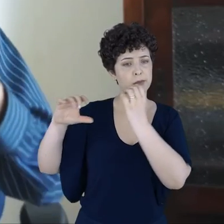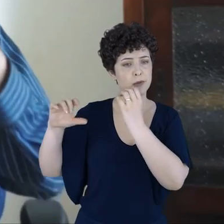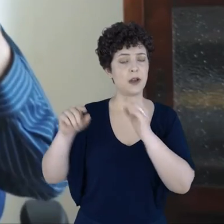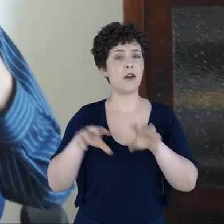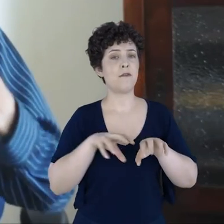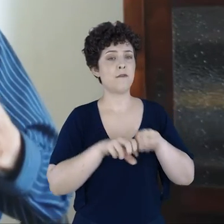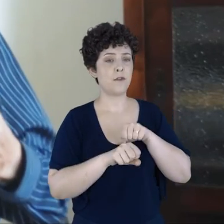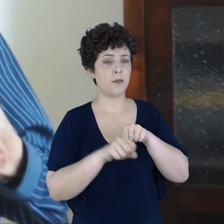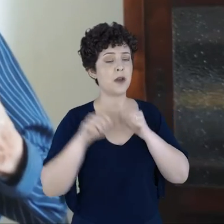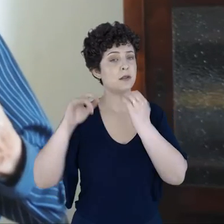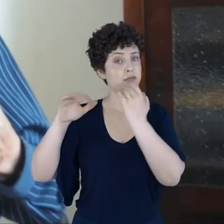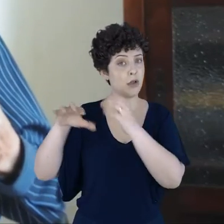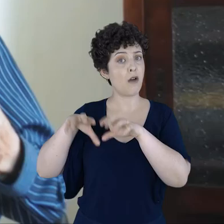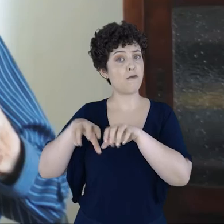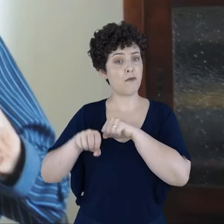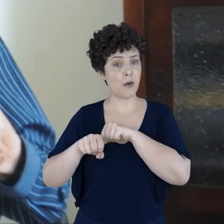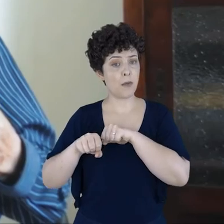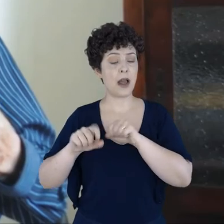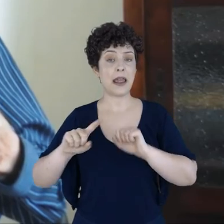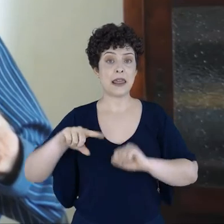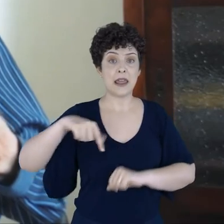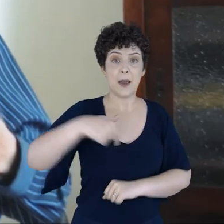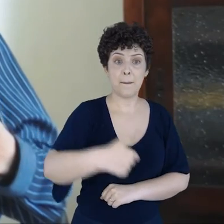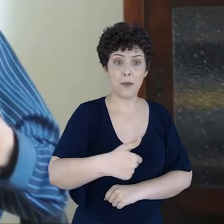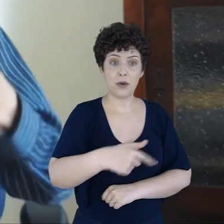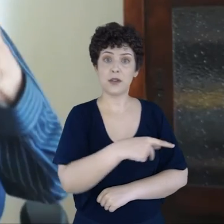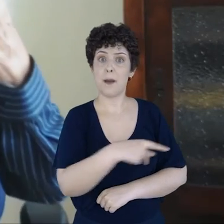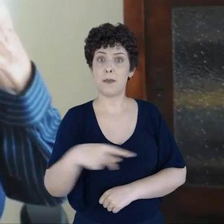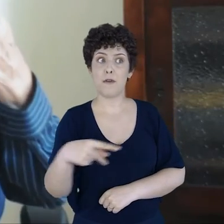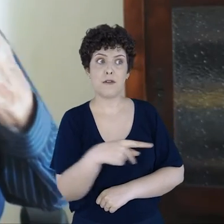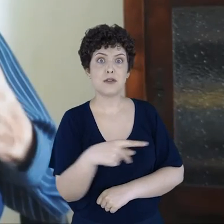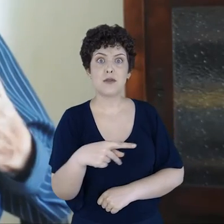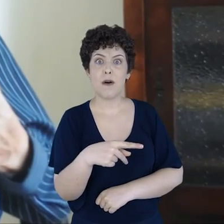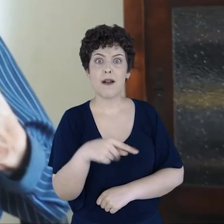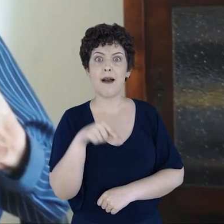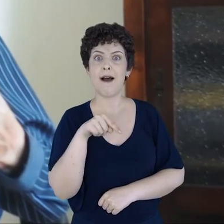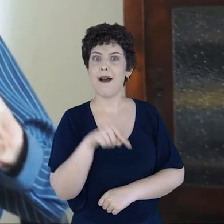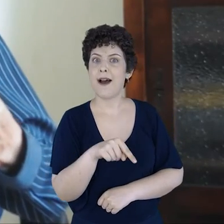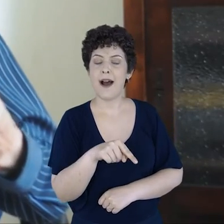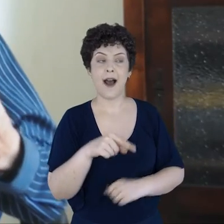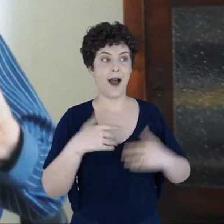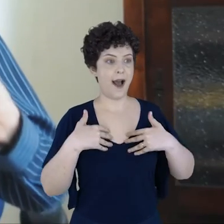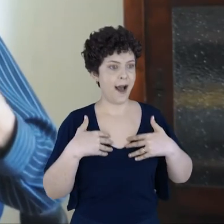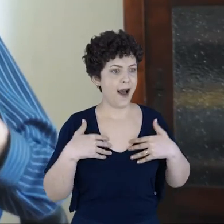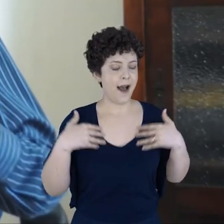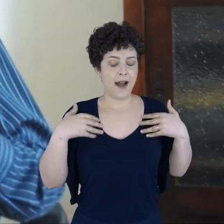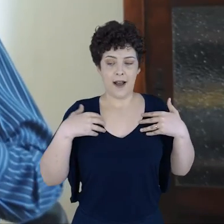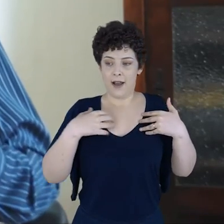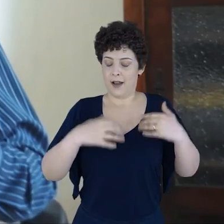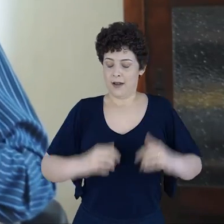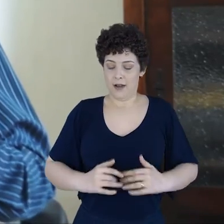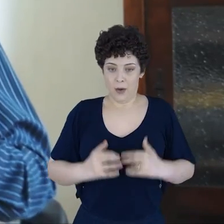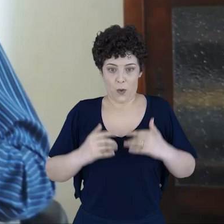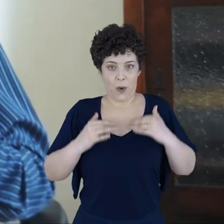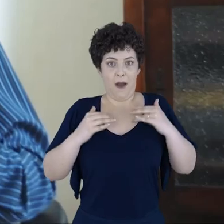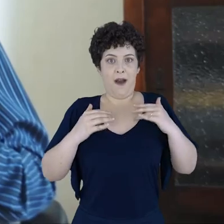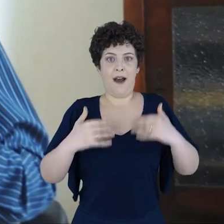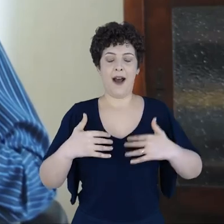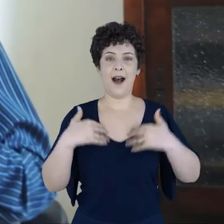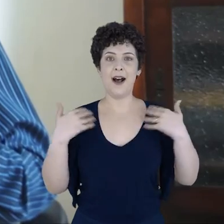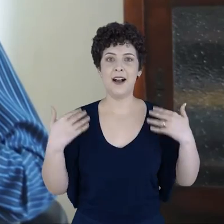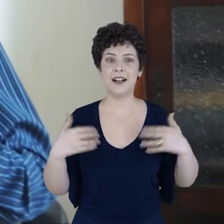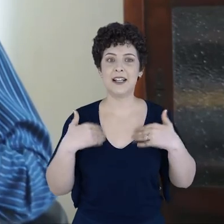transversal, formou-se em flauta transversal e depois foi professora. A alegria que me